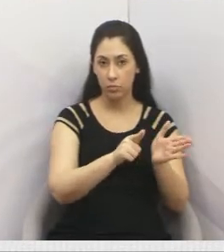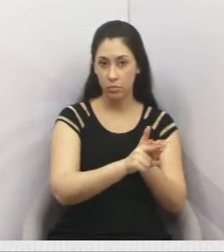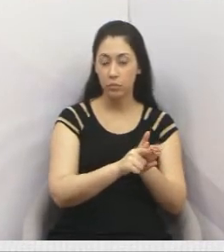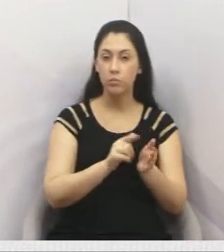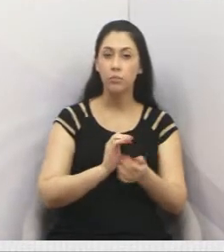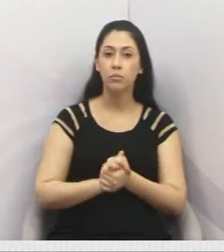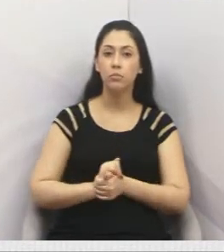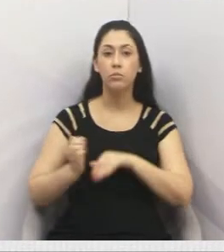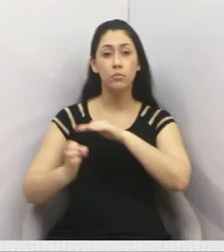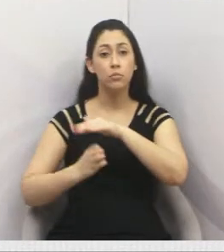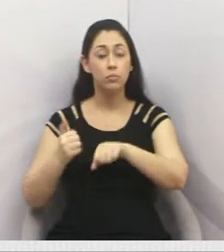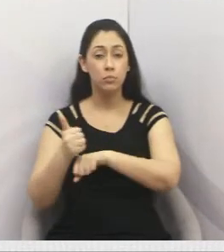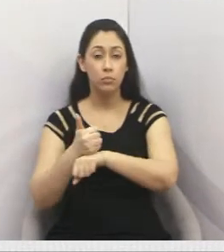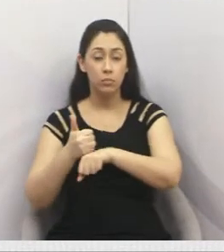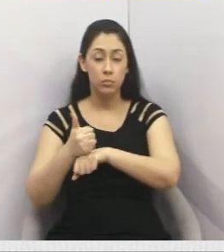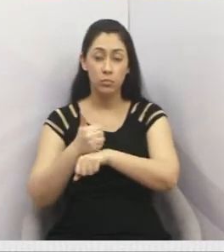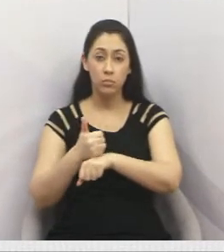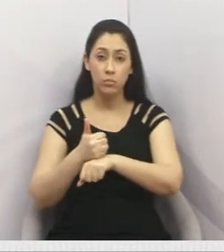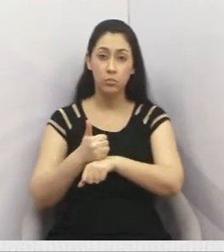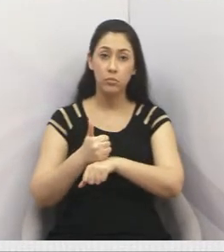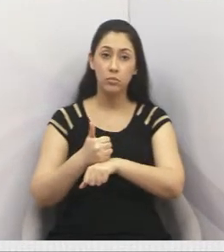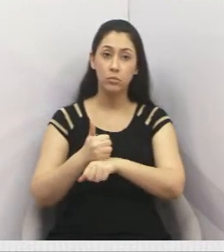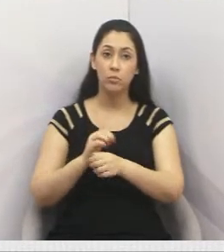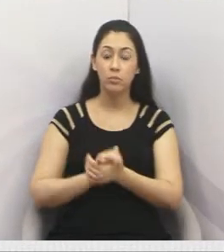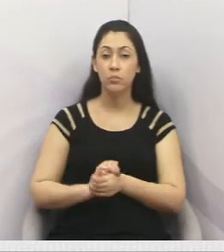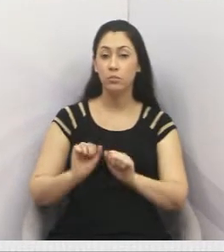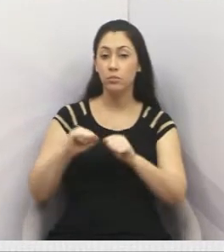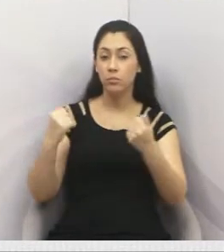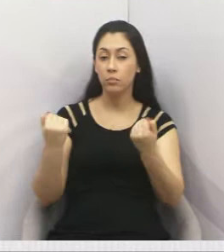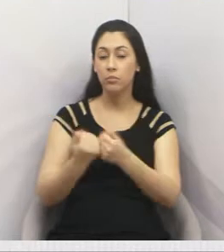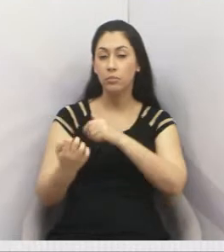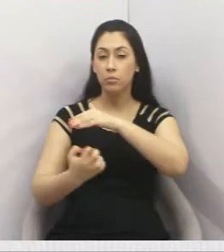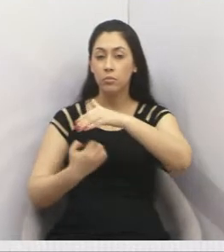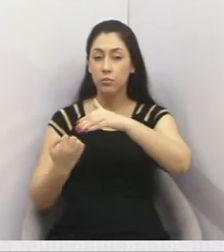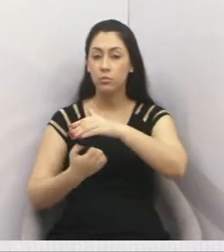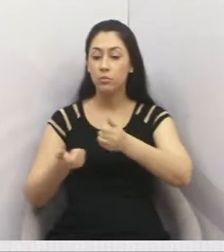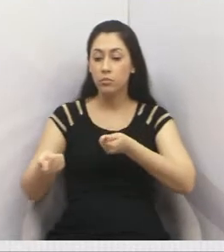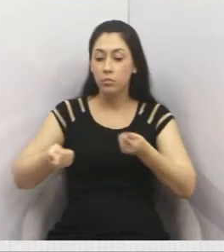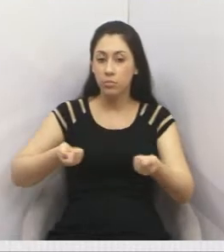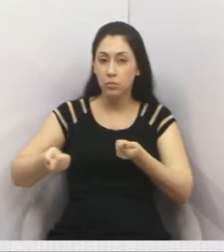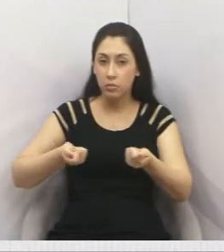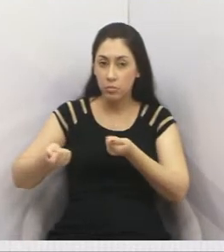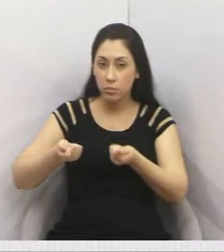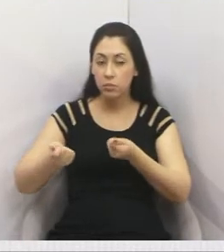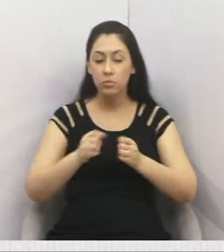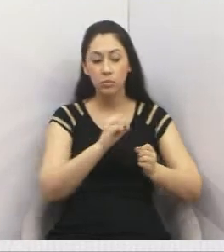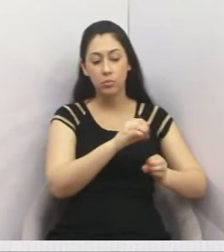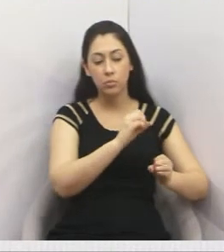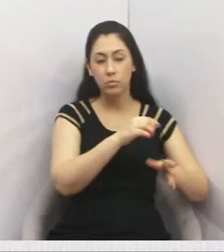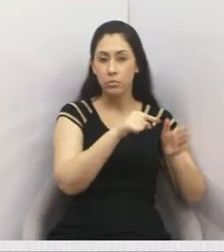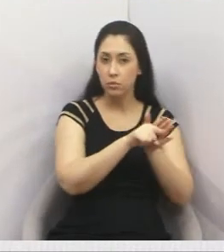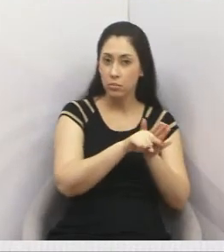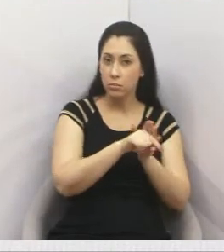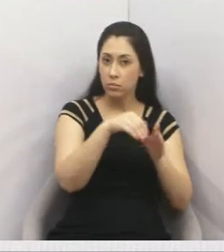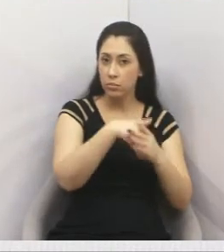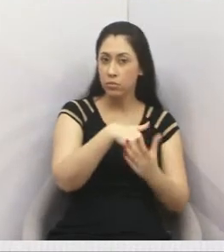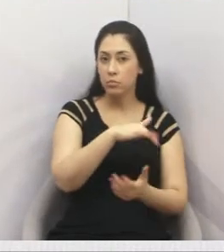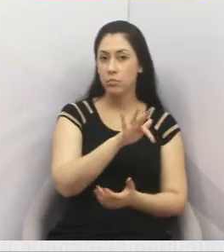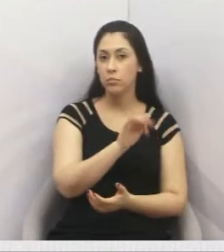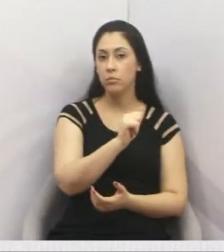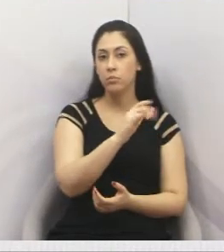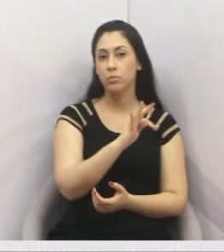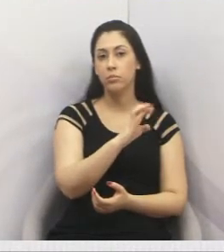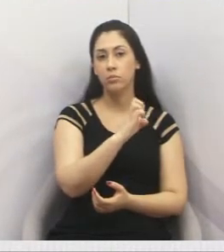empresas ou entidades profissionais, Associação das Empresas de Mineração de Jacareí, entidades acadêmicas e de pesquisa, FATEC,